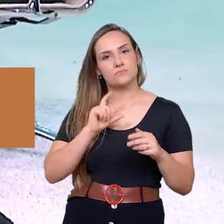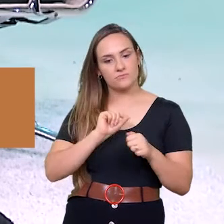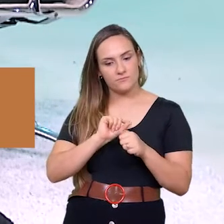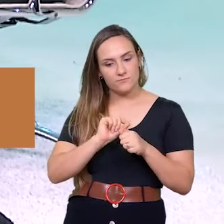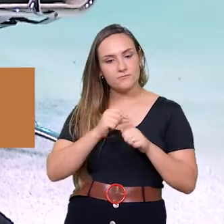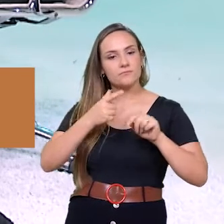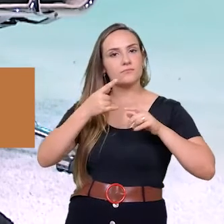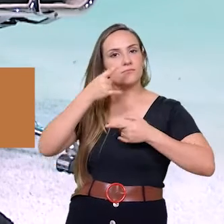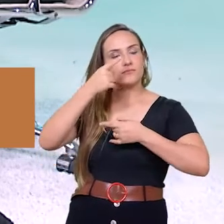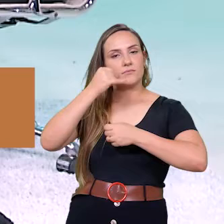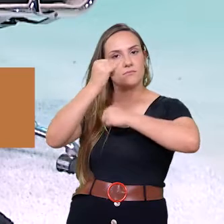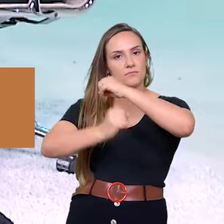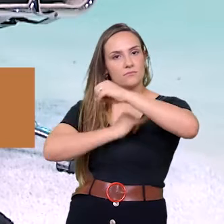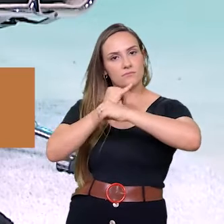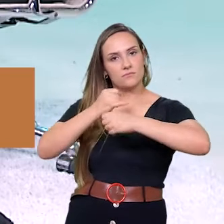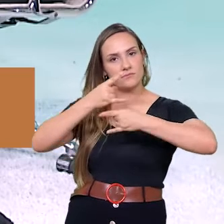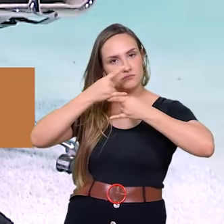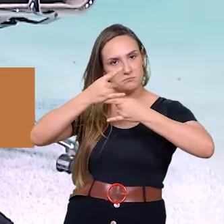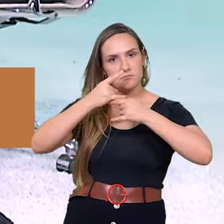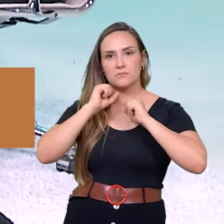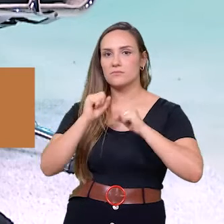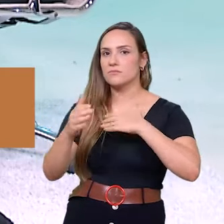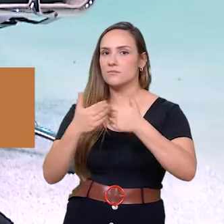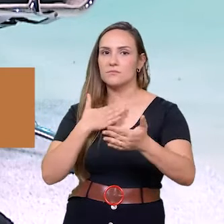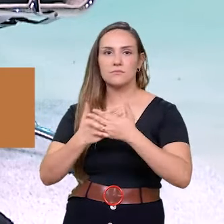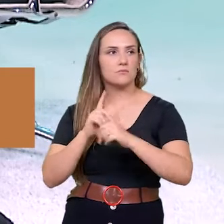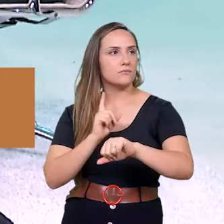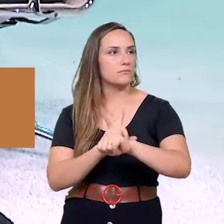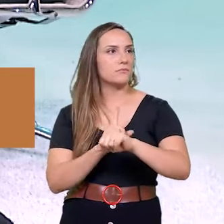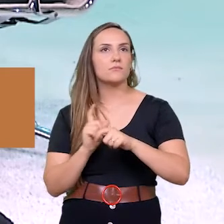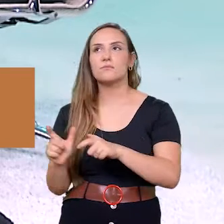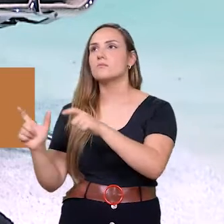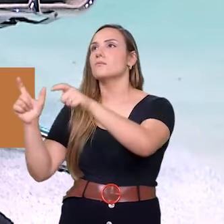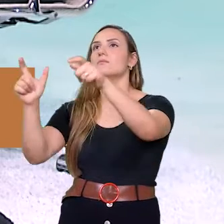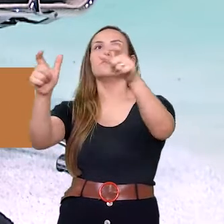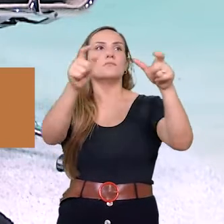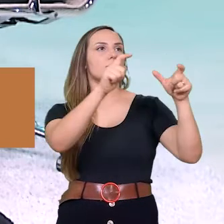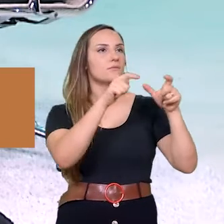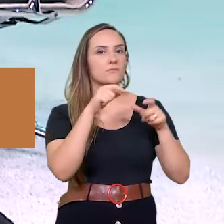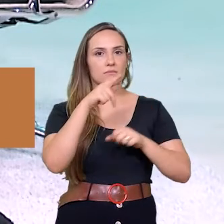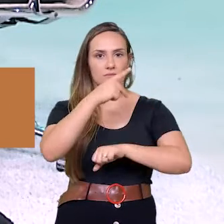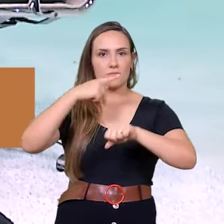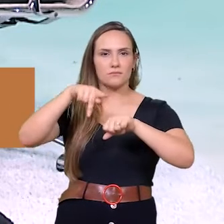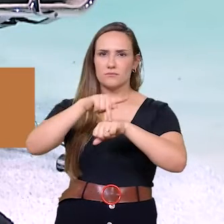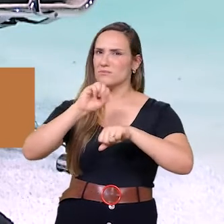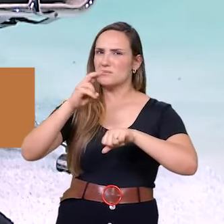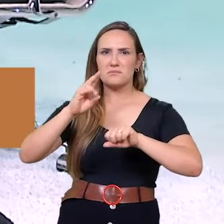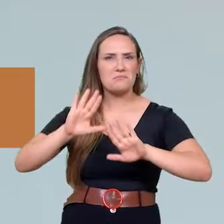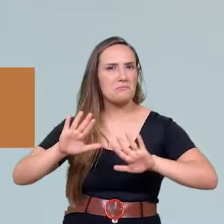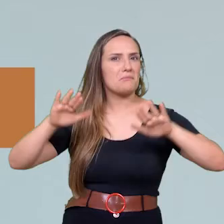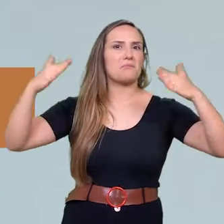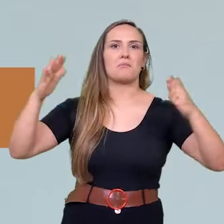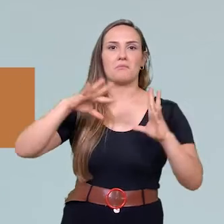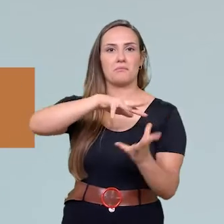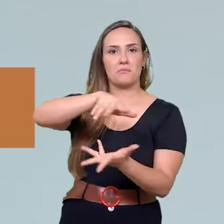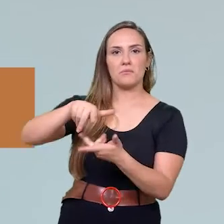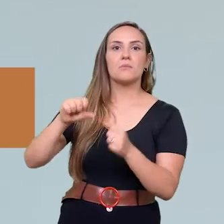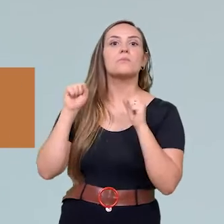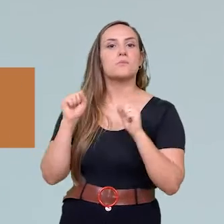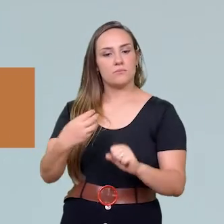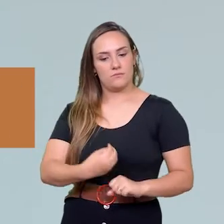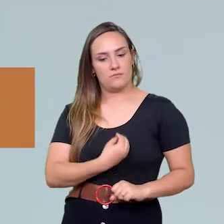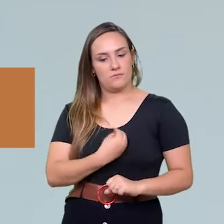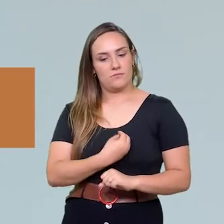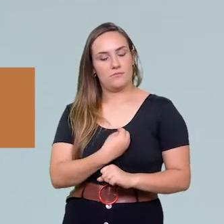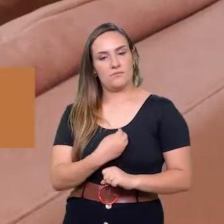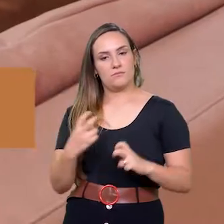online, virtual. A pessoa pode estar em qualquer lugar do país ou do mundo e fazer parte de uma